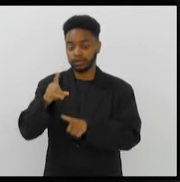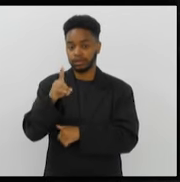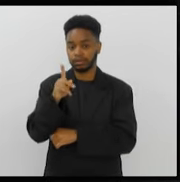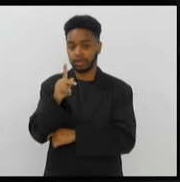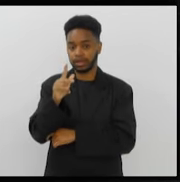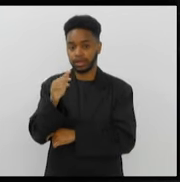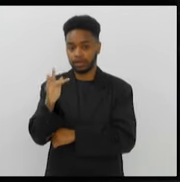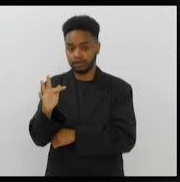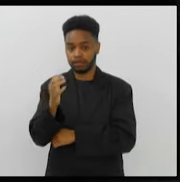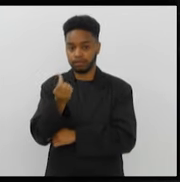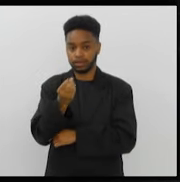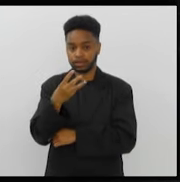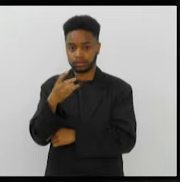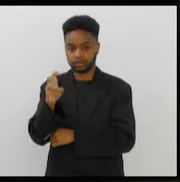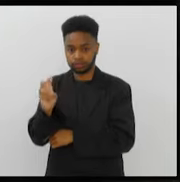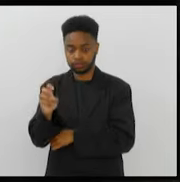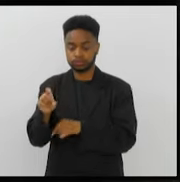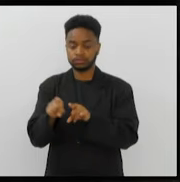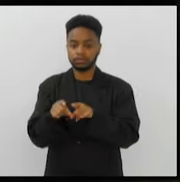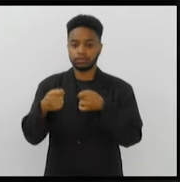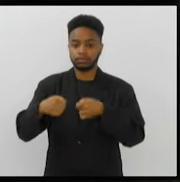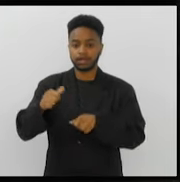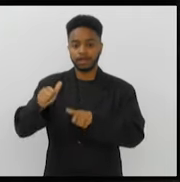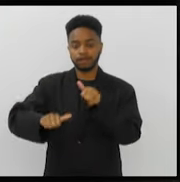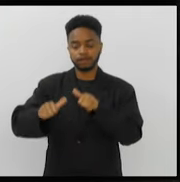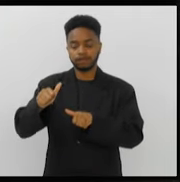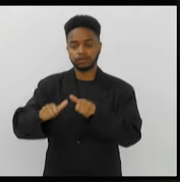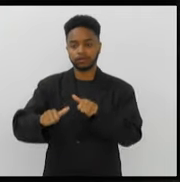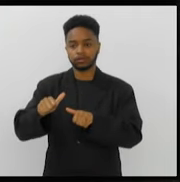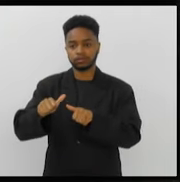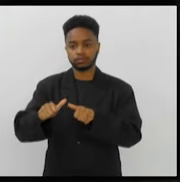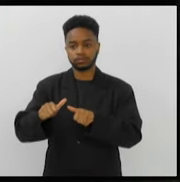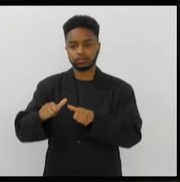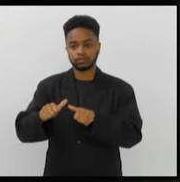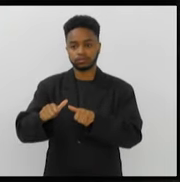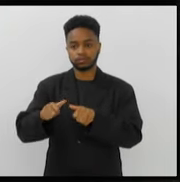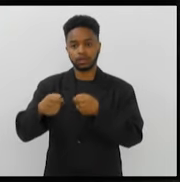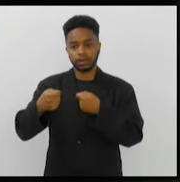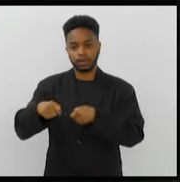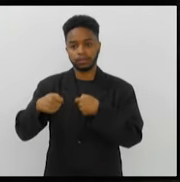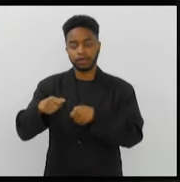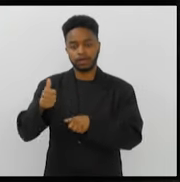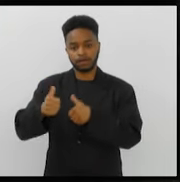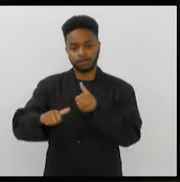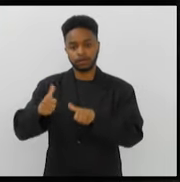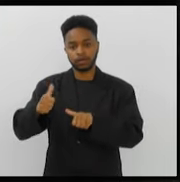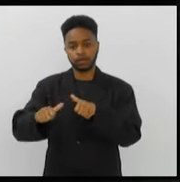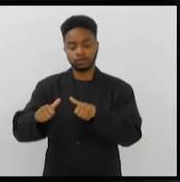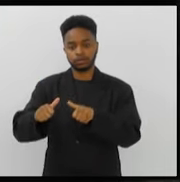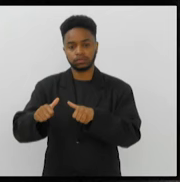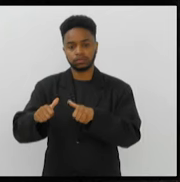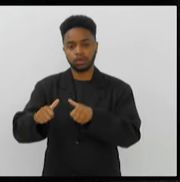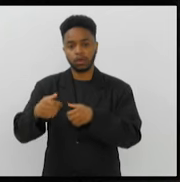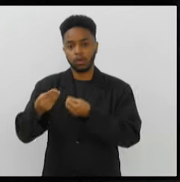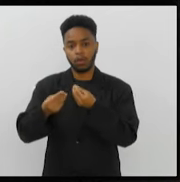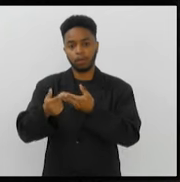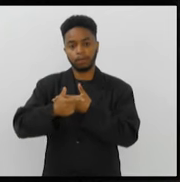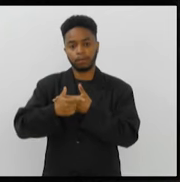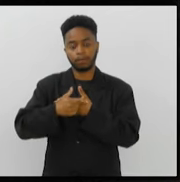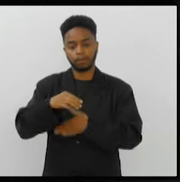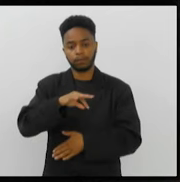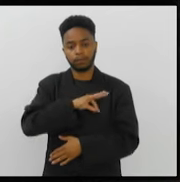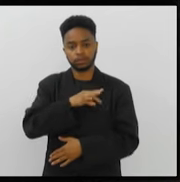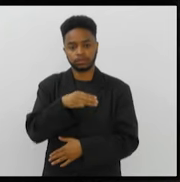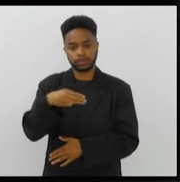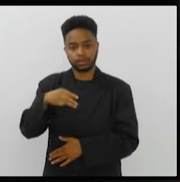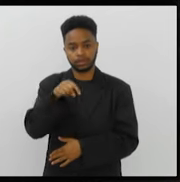635, que se reveja o papel da Polícia Militar no